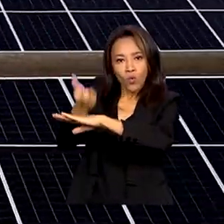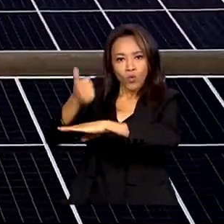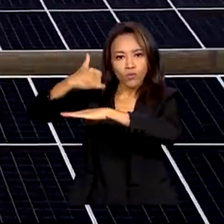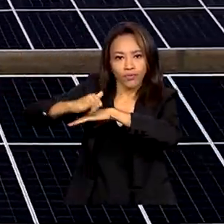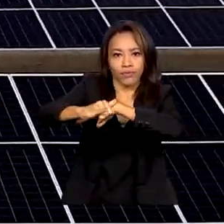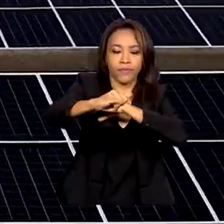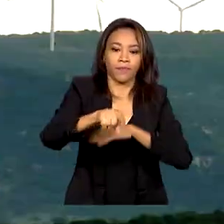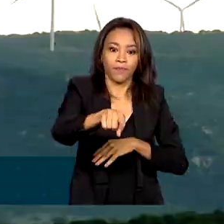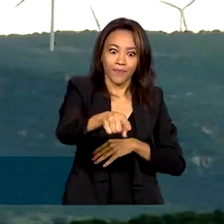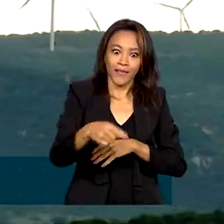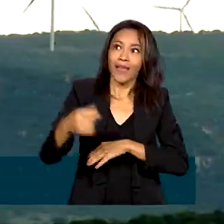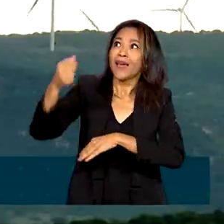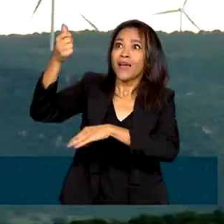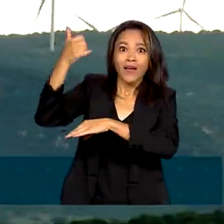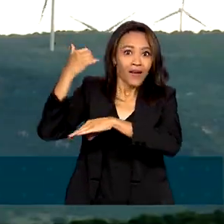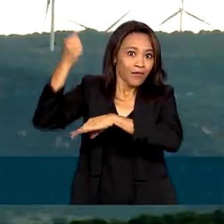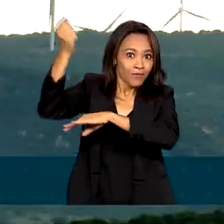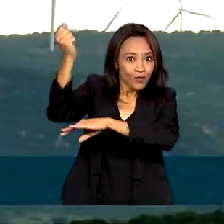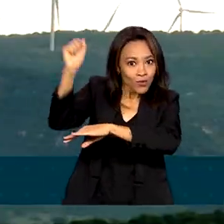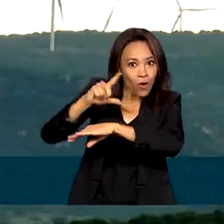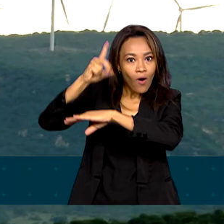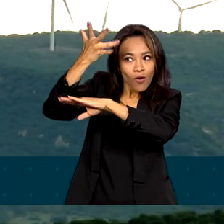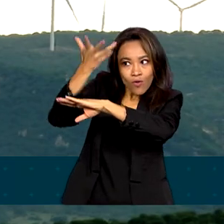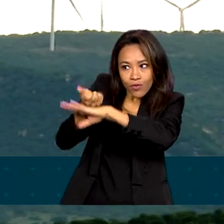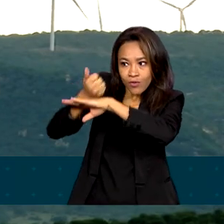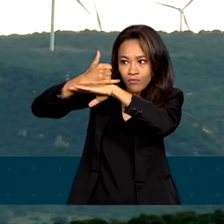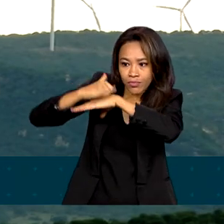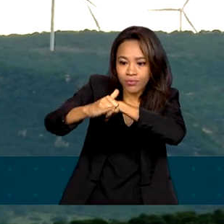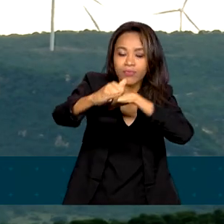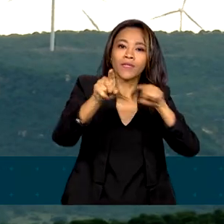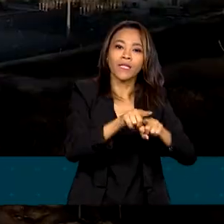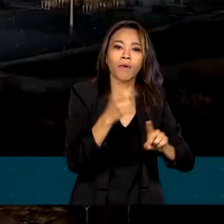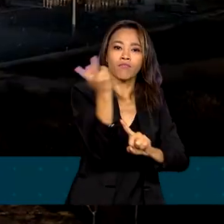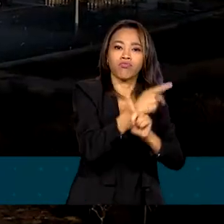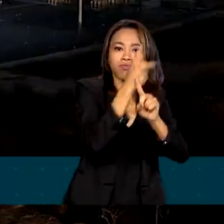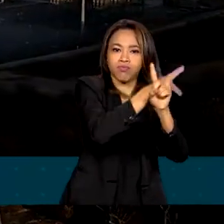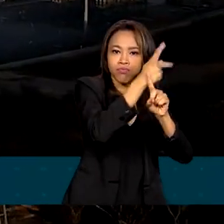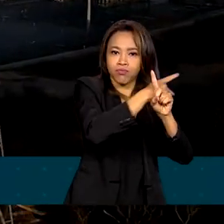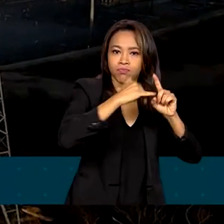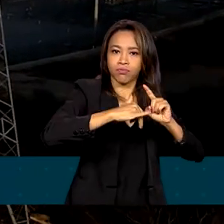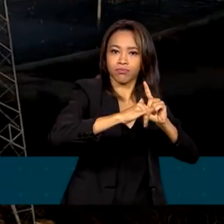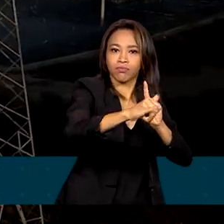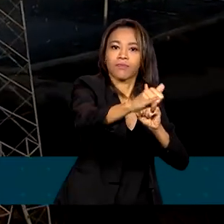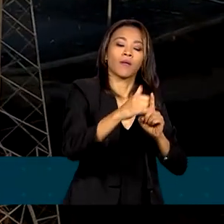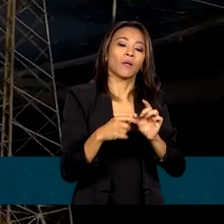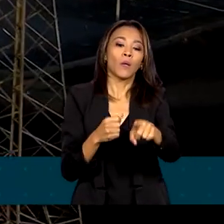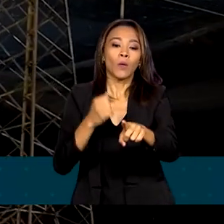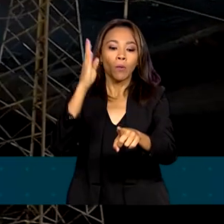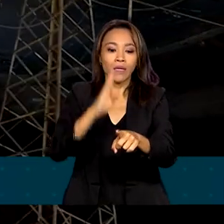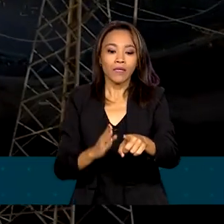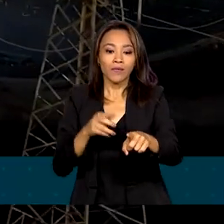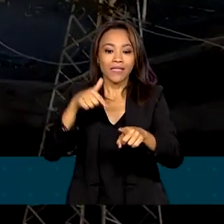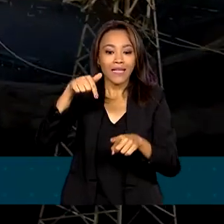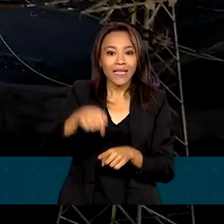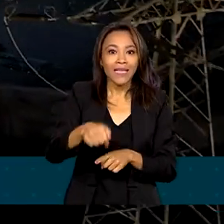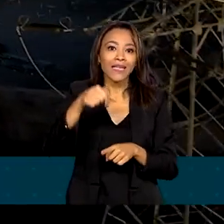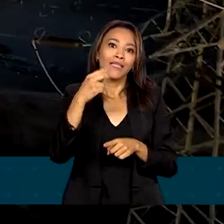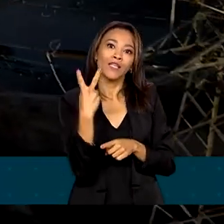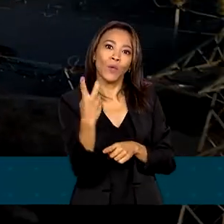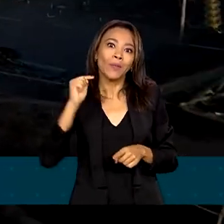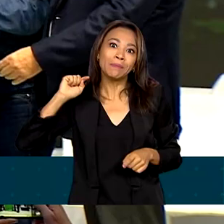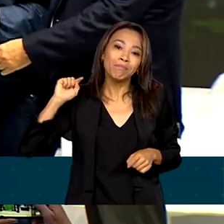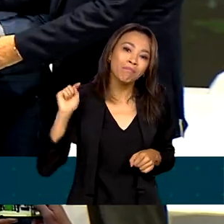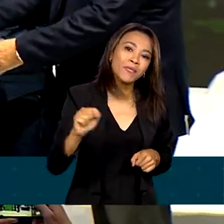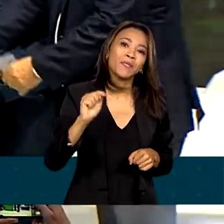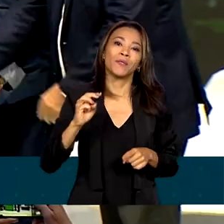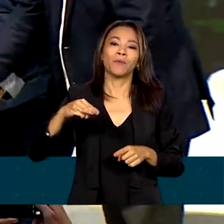Energia que vem do sol e do vento. Em 2022, o Brasil gerou 62 mil megawatts de energia renovável por